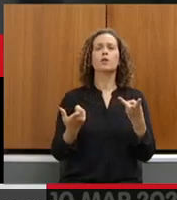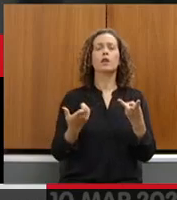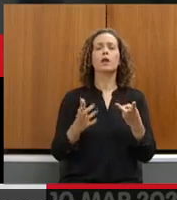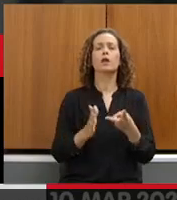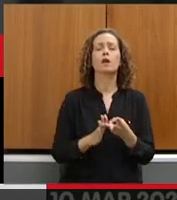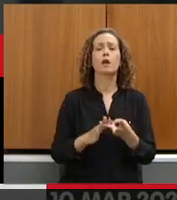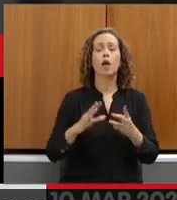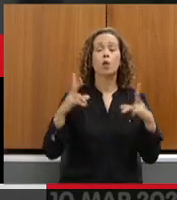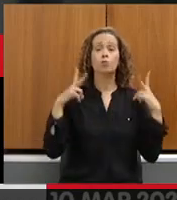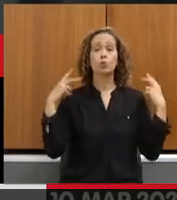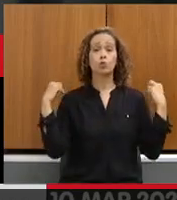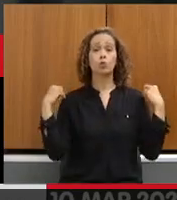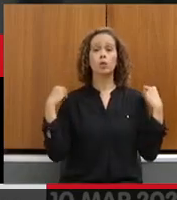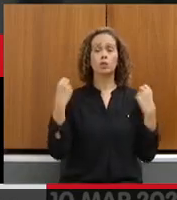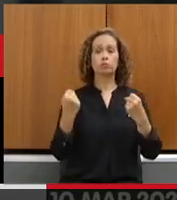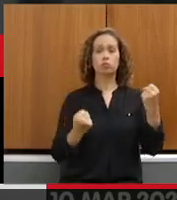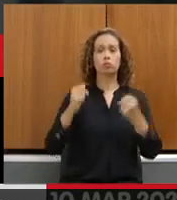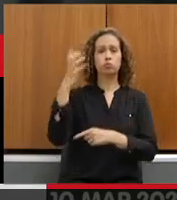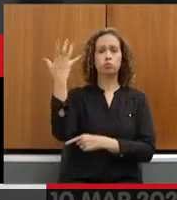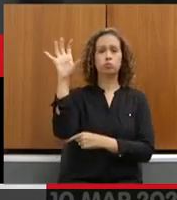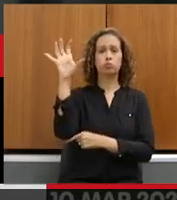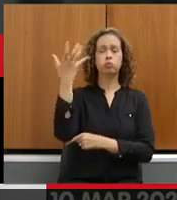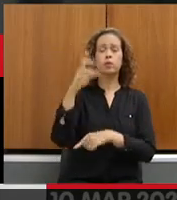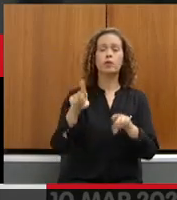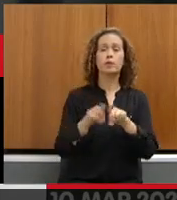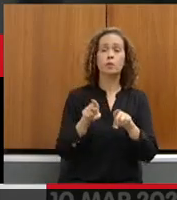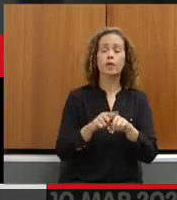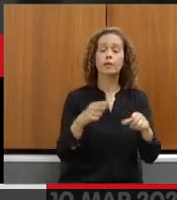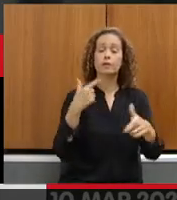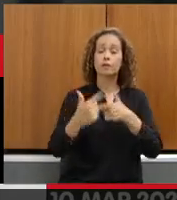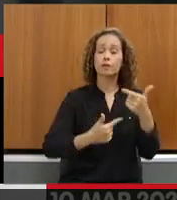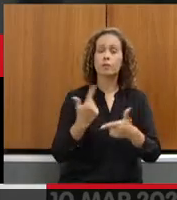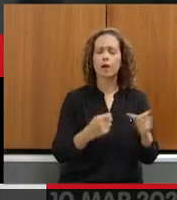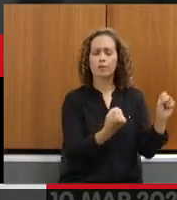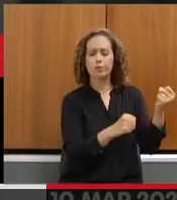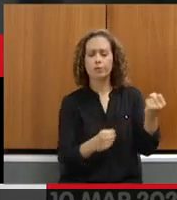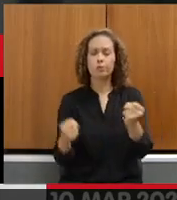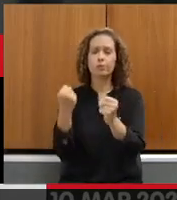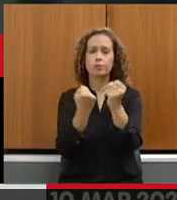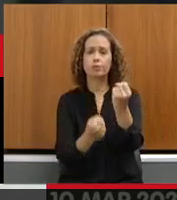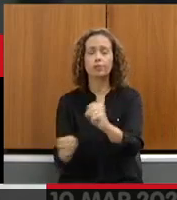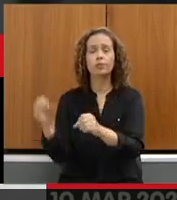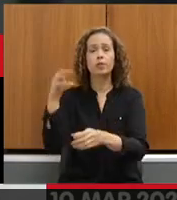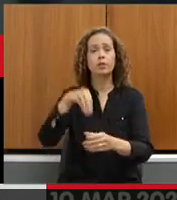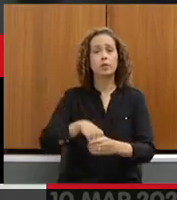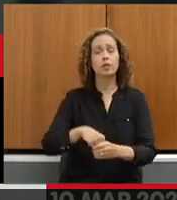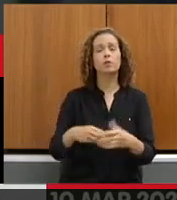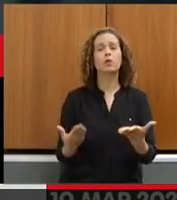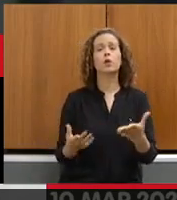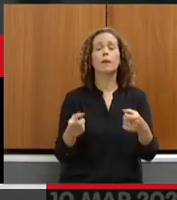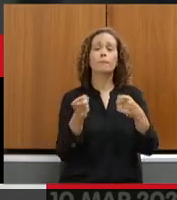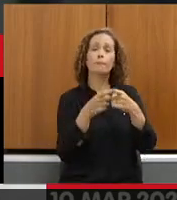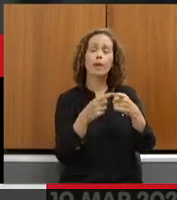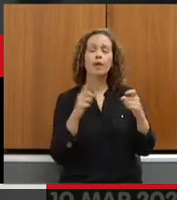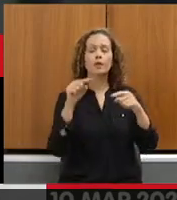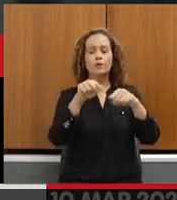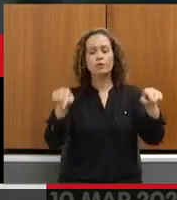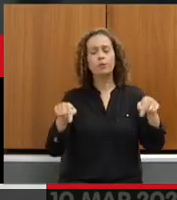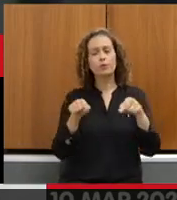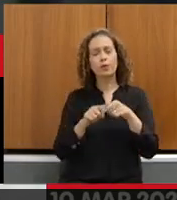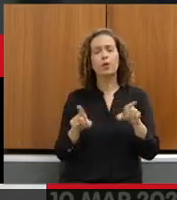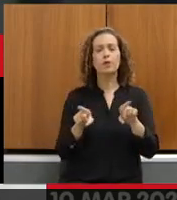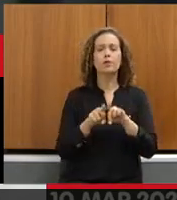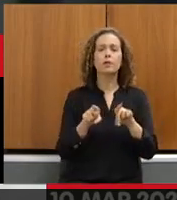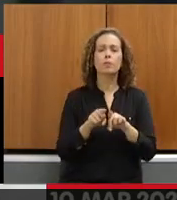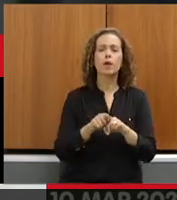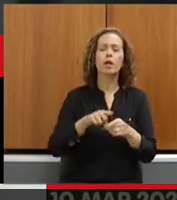ambulância quem mexe na faxina dos hospitais e quem é médico de consultório quem é nutricionista de